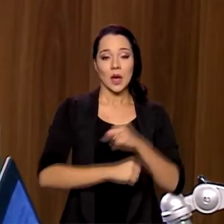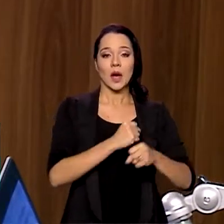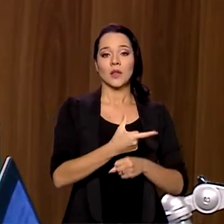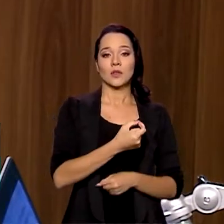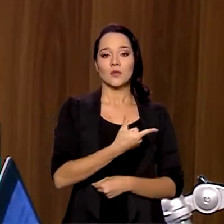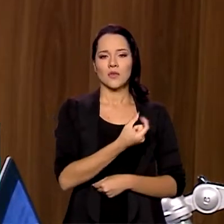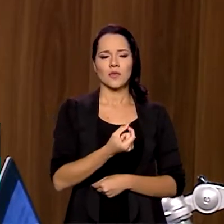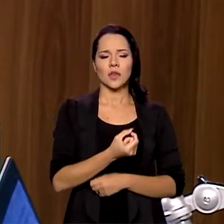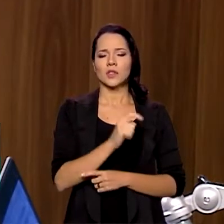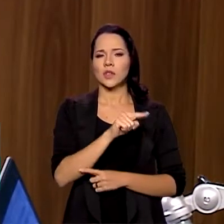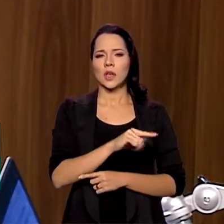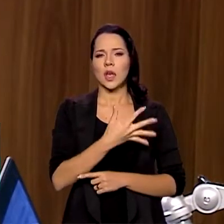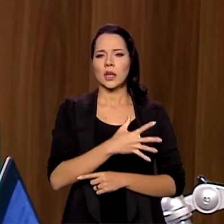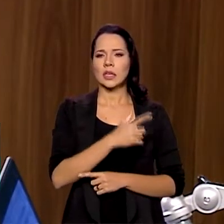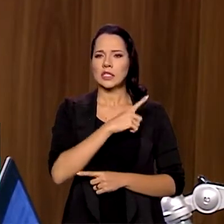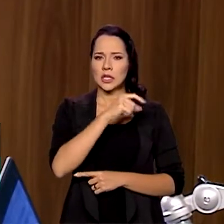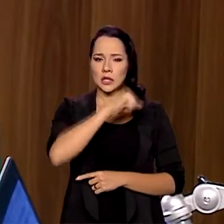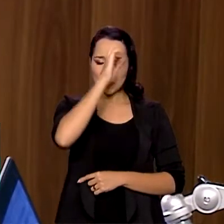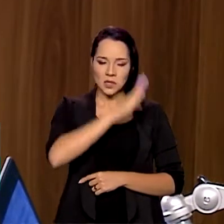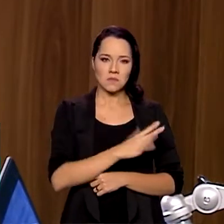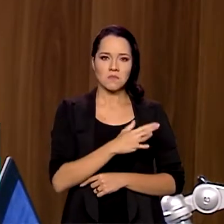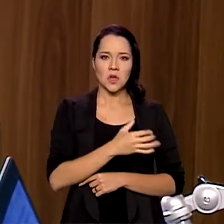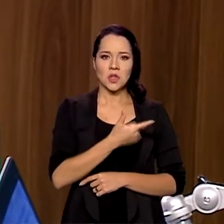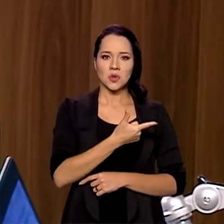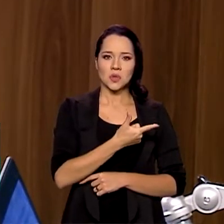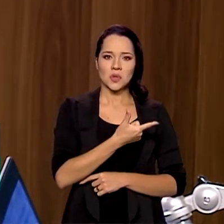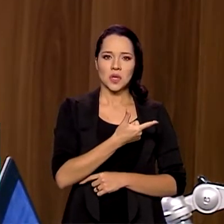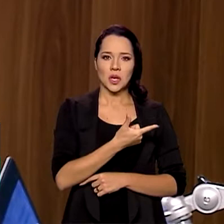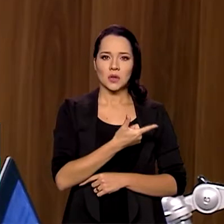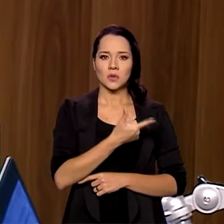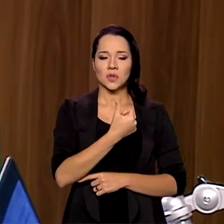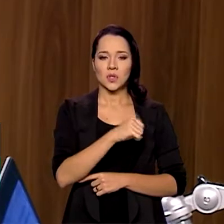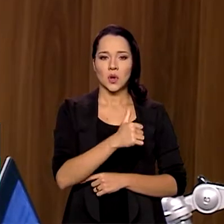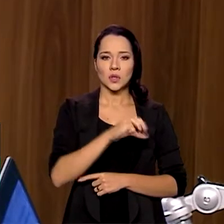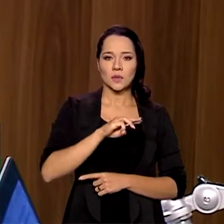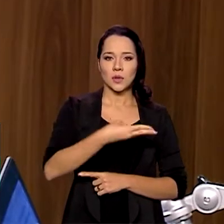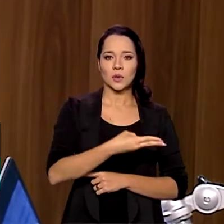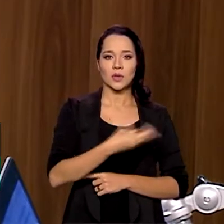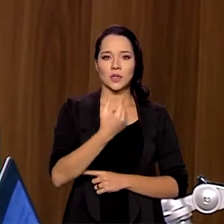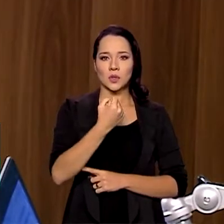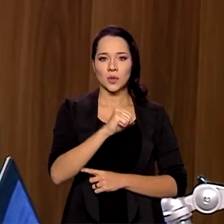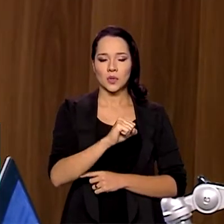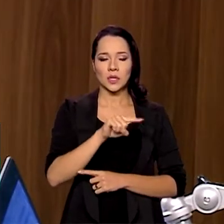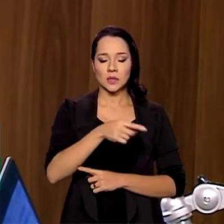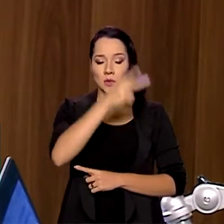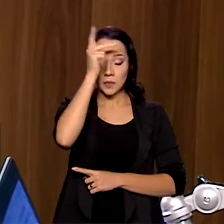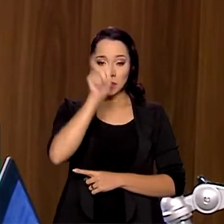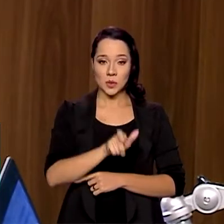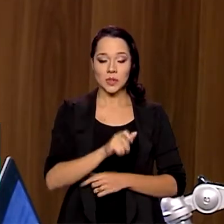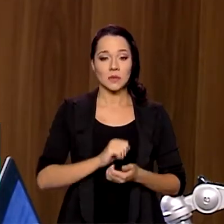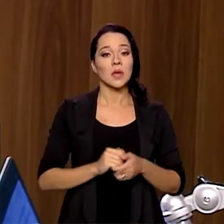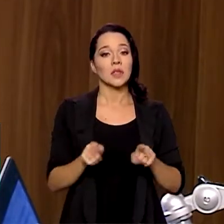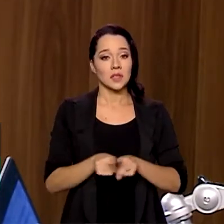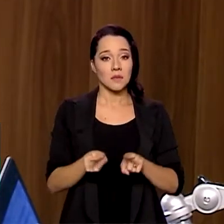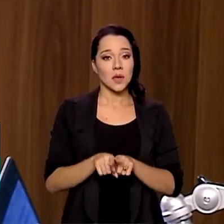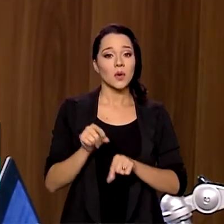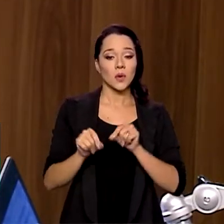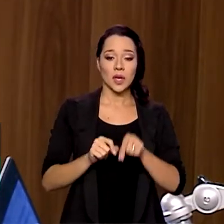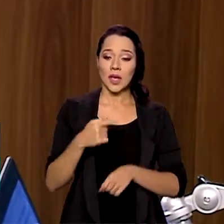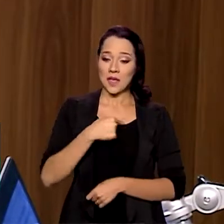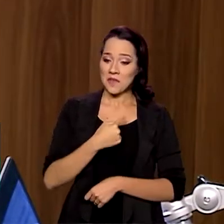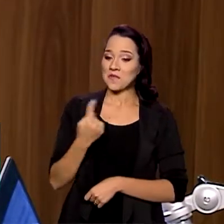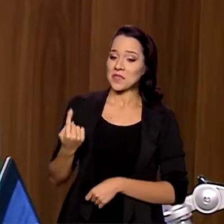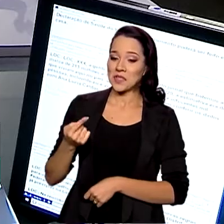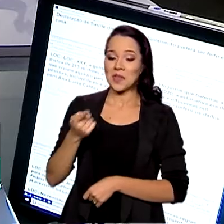2020, a estimativa era de que viviam aqui no país um total de 211 milhões e 800 mil pessoas, incluindo Miguelzinho, eu,